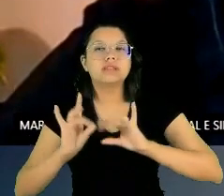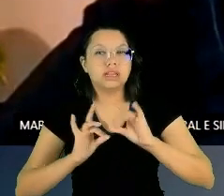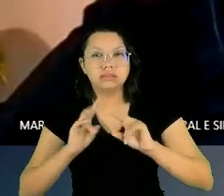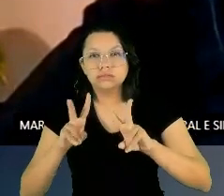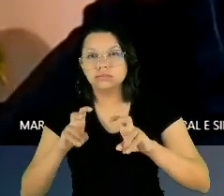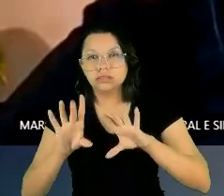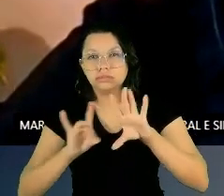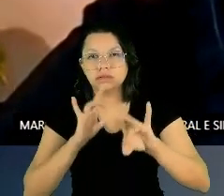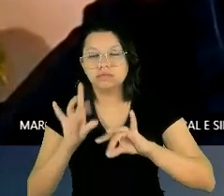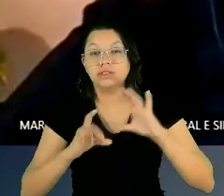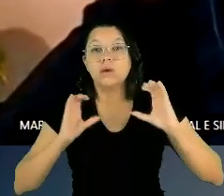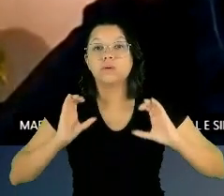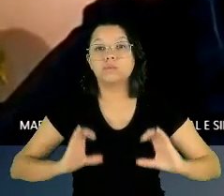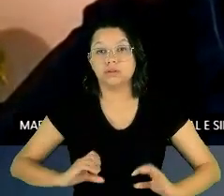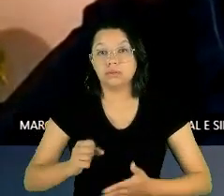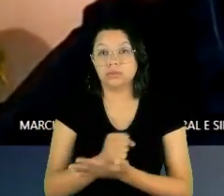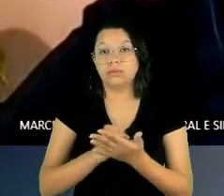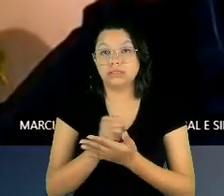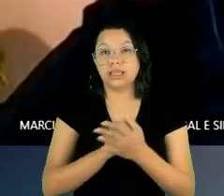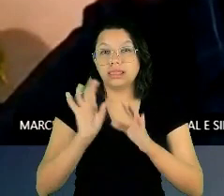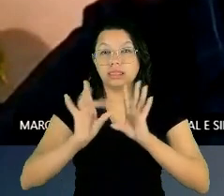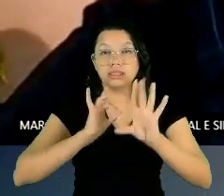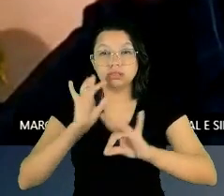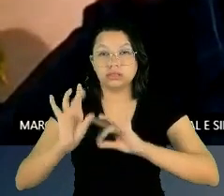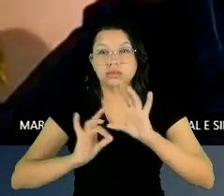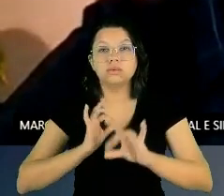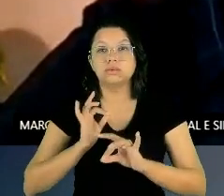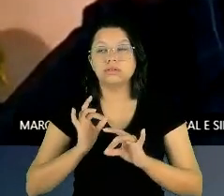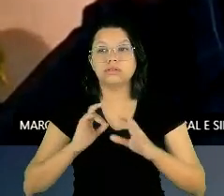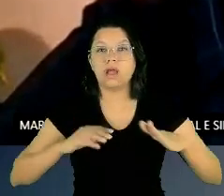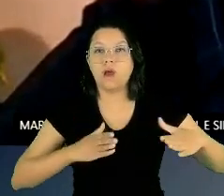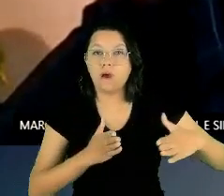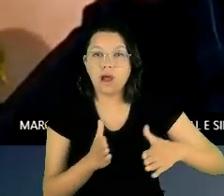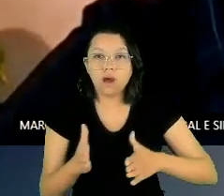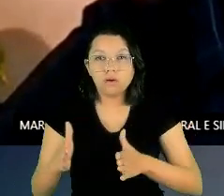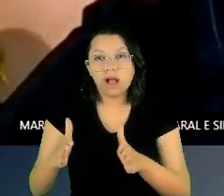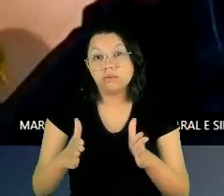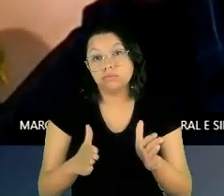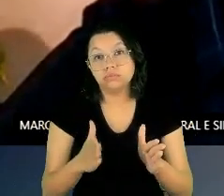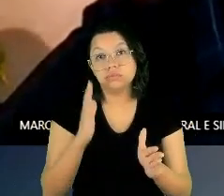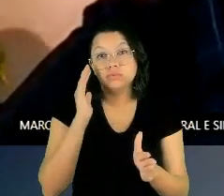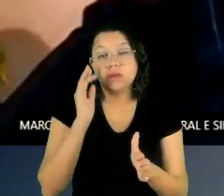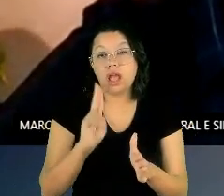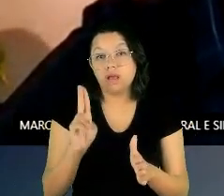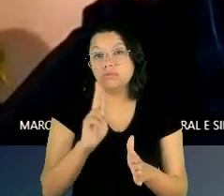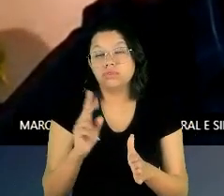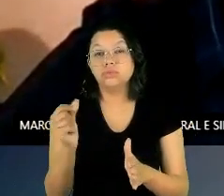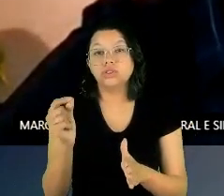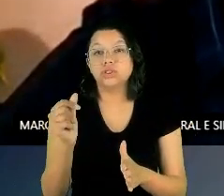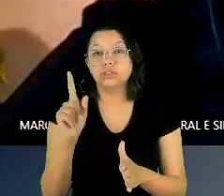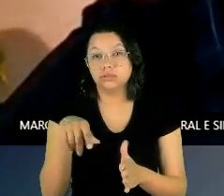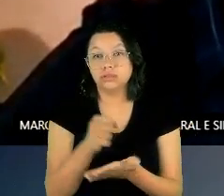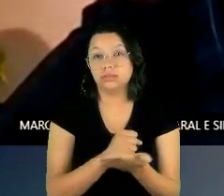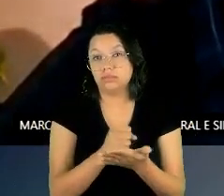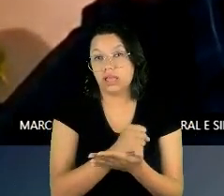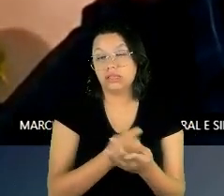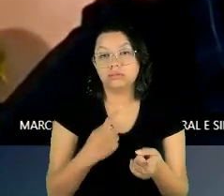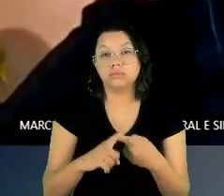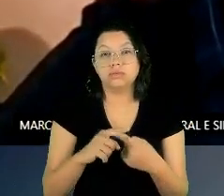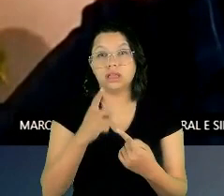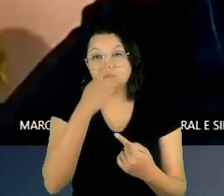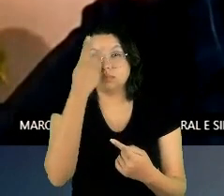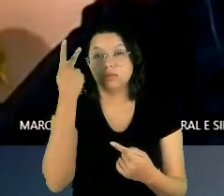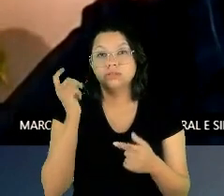as preferências, né? Na verdade, comportamento baseado nas preferências, o caminho normalmente é usar o dinheiro mesmo como